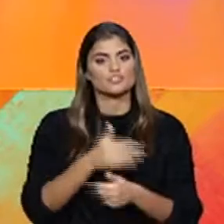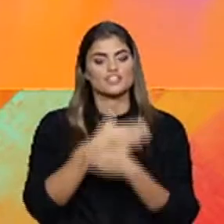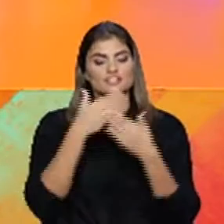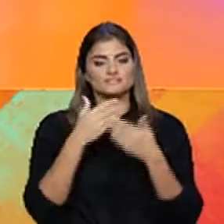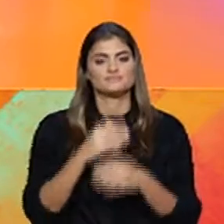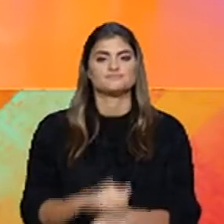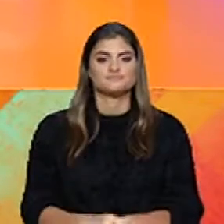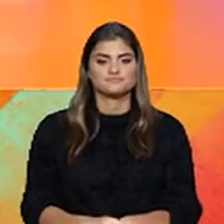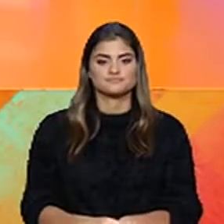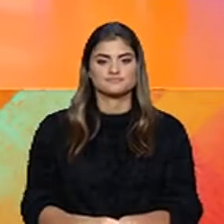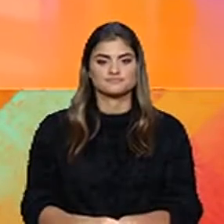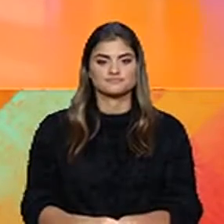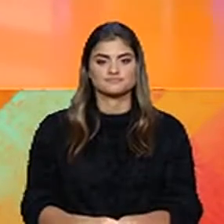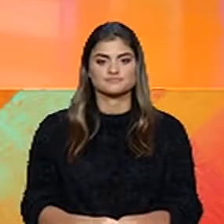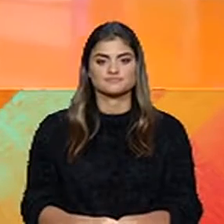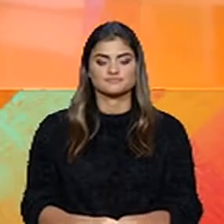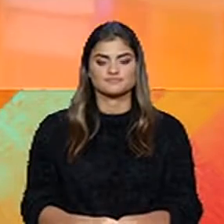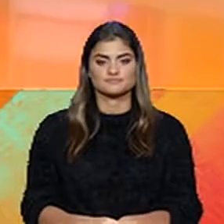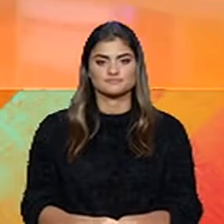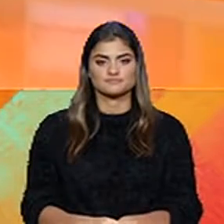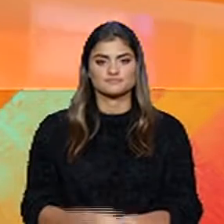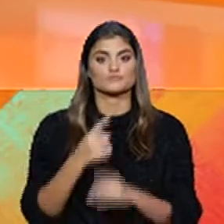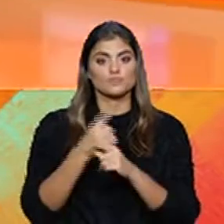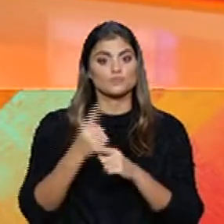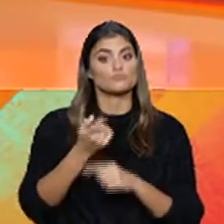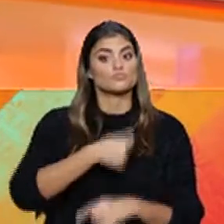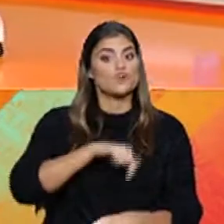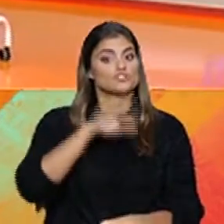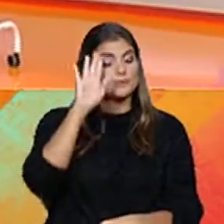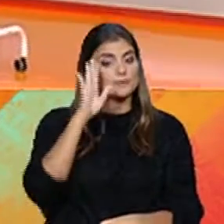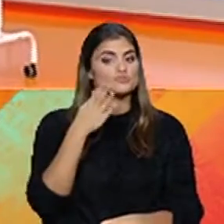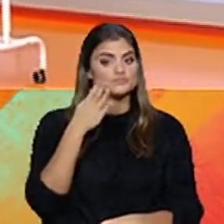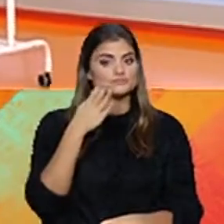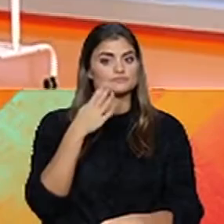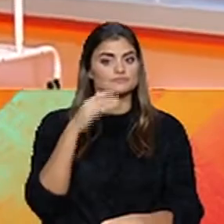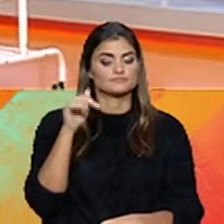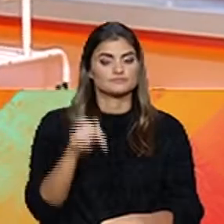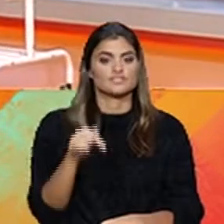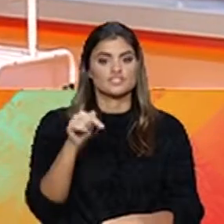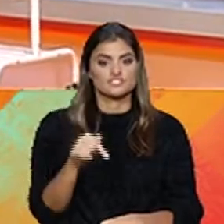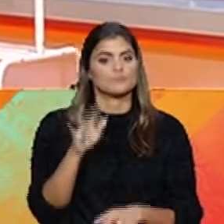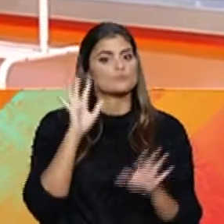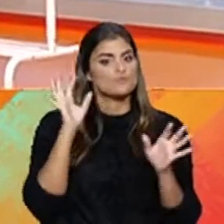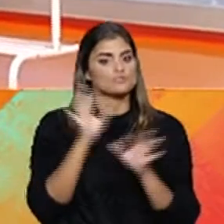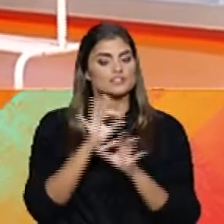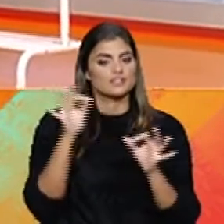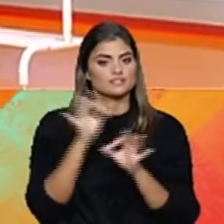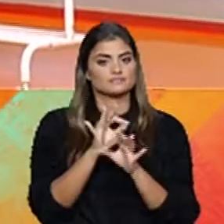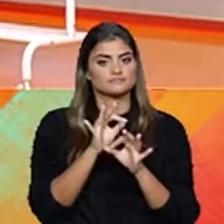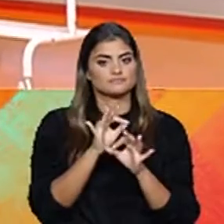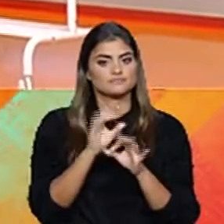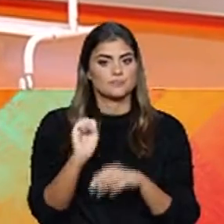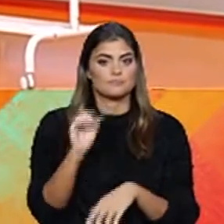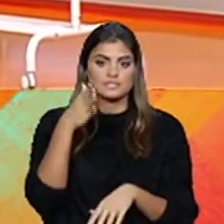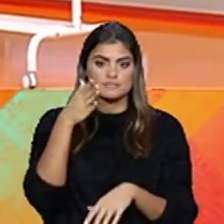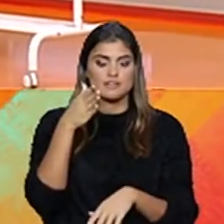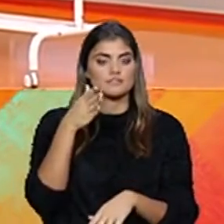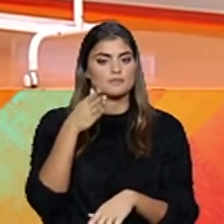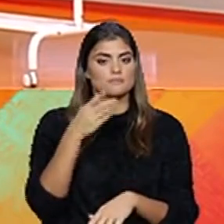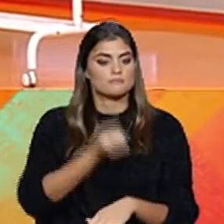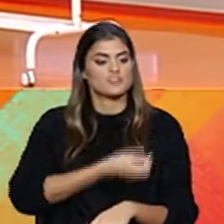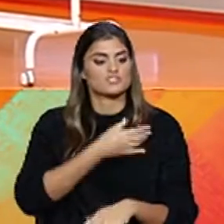dia que nós sabemos que a música é realmente a tua primeira